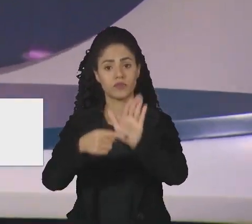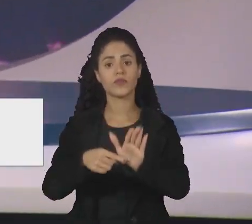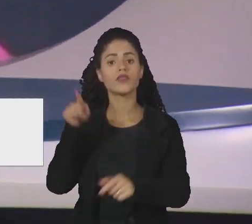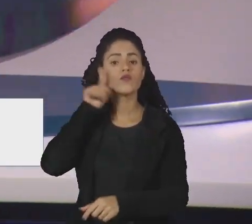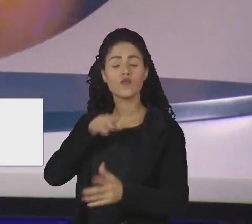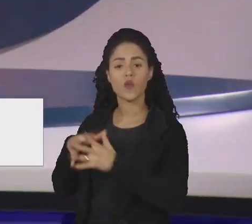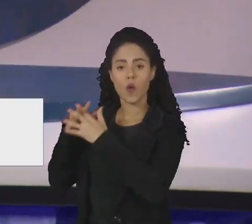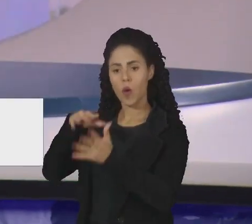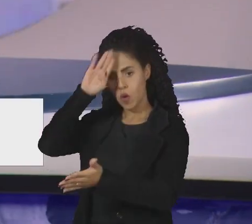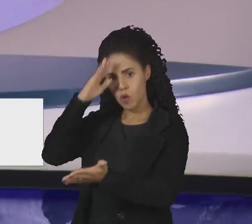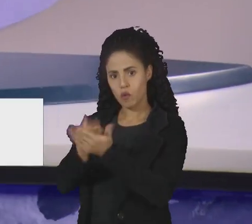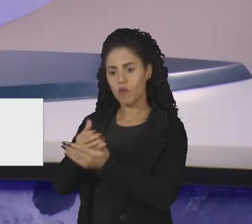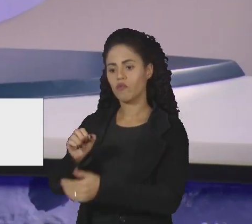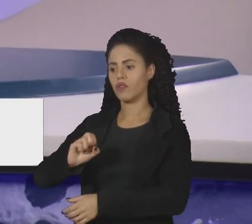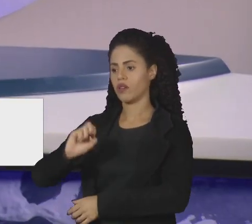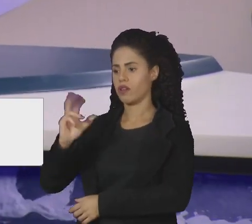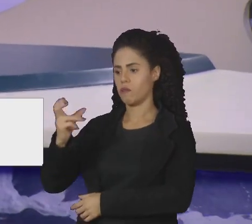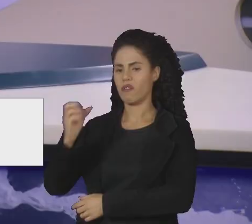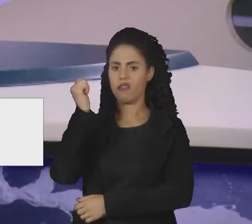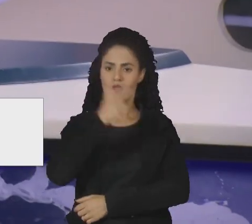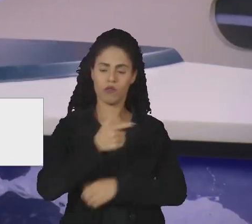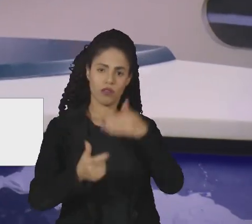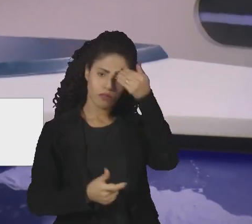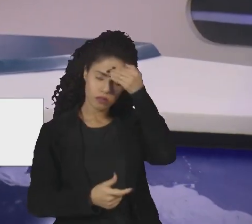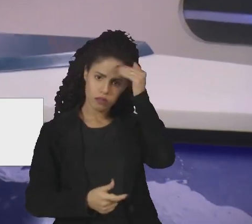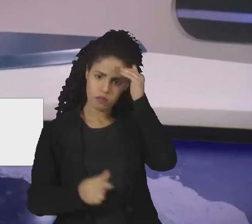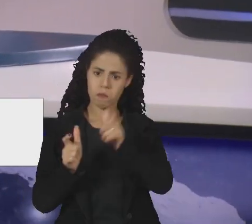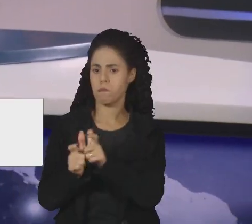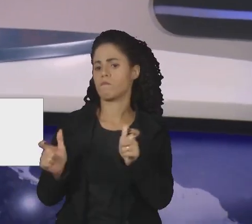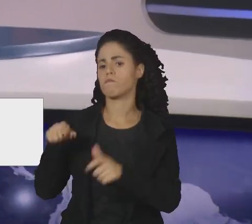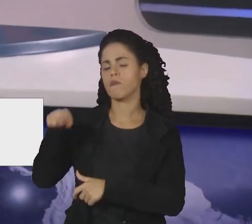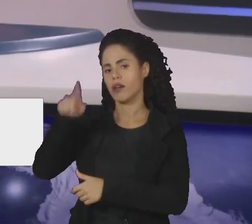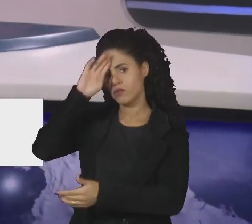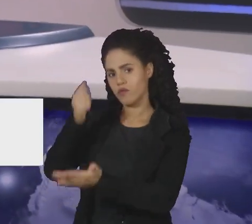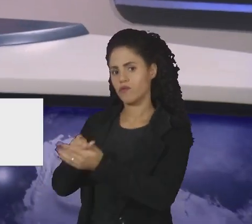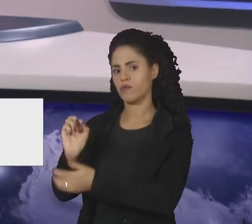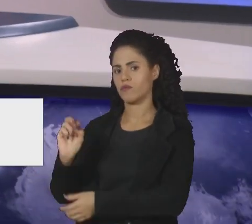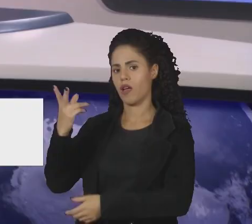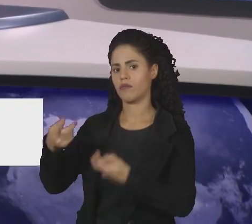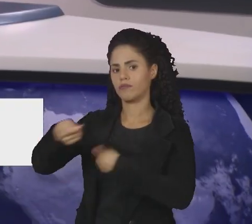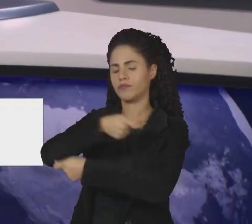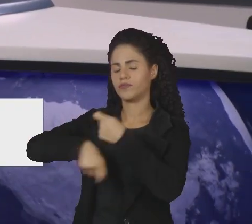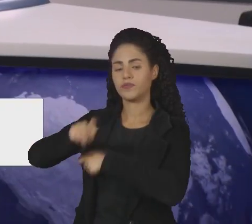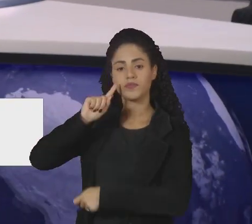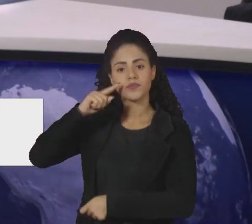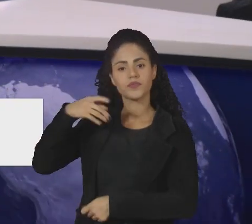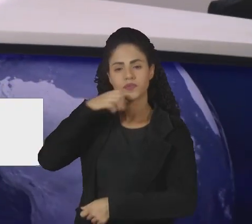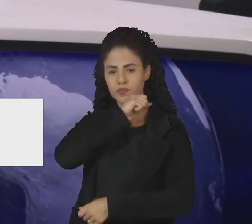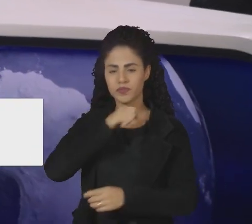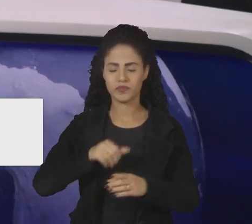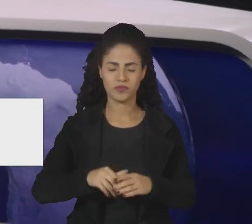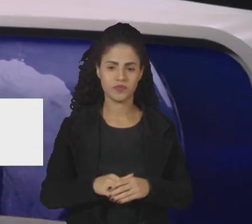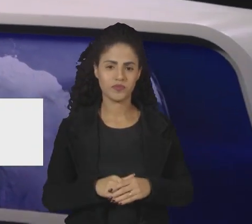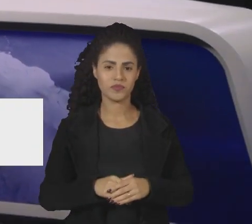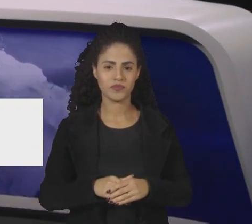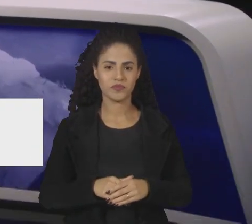confiam mais em Kamala Harris do que em Donald Trump quando o assunto é condução da economia. Nós voltamos já já.